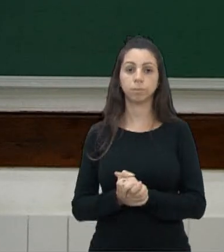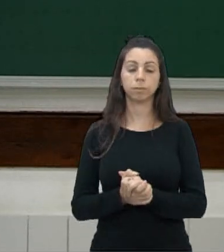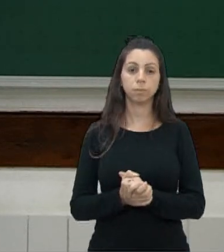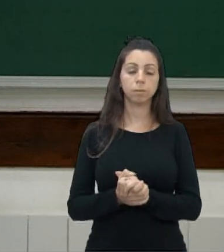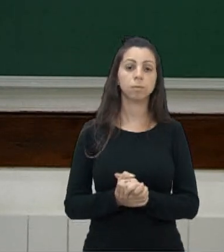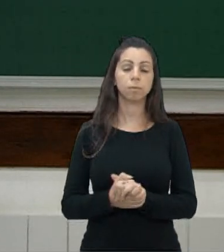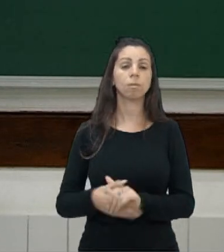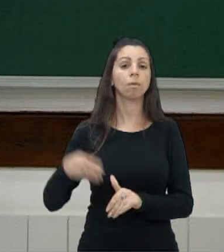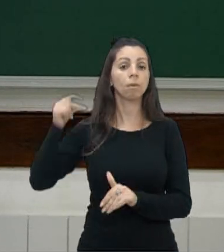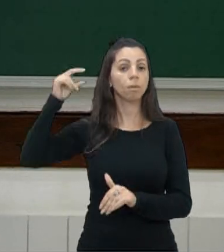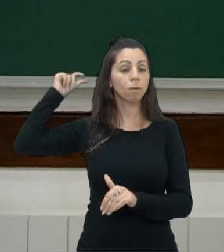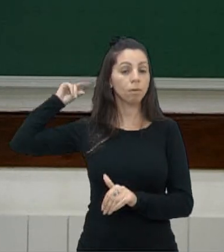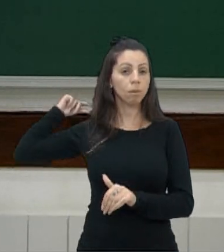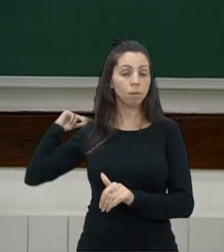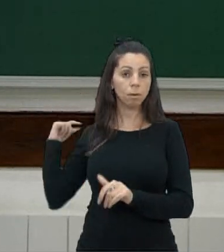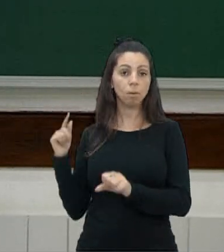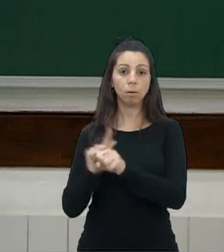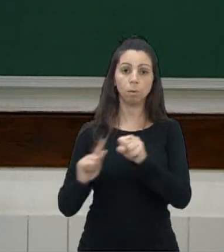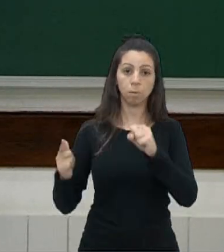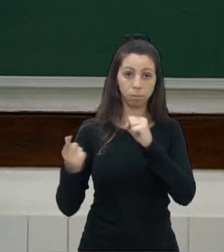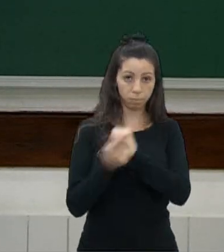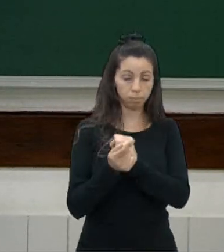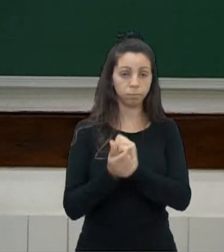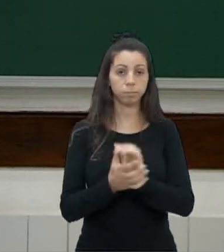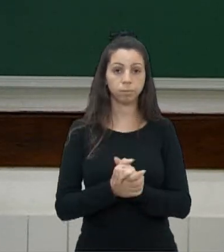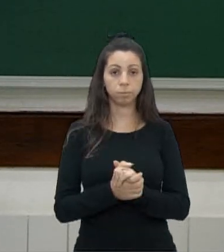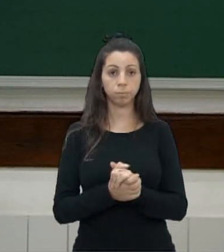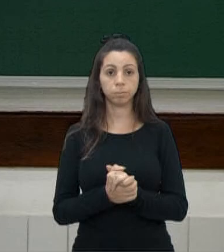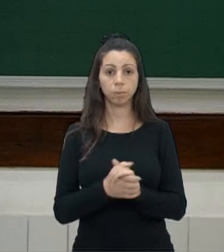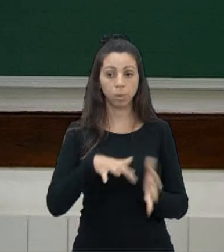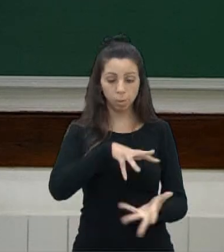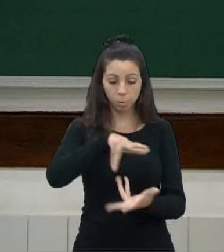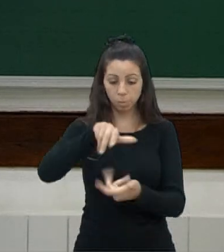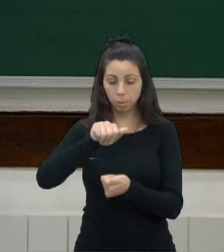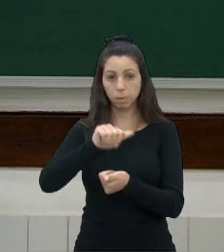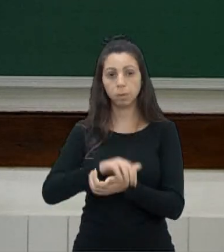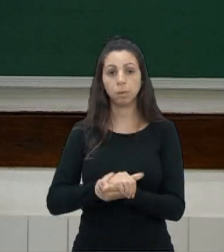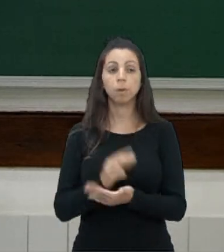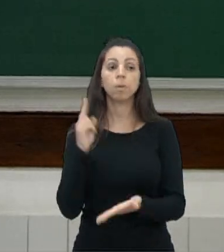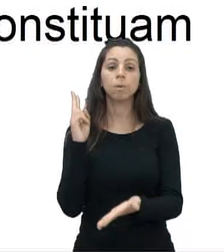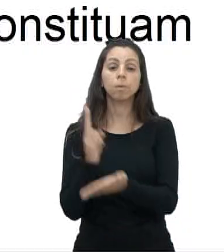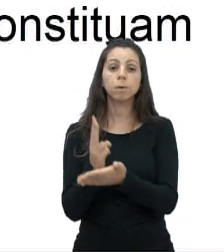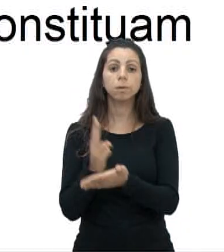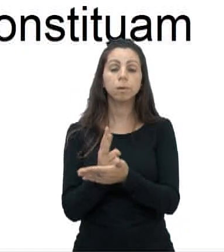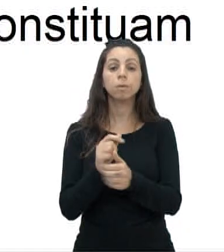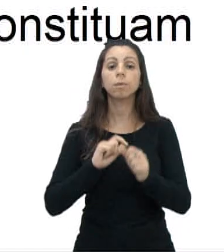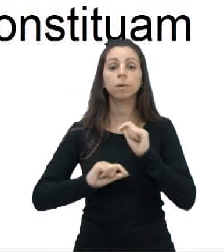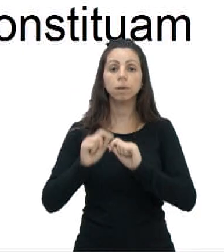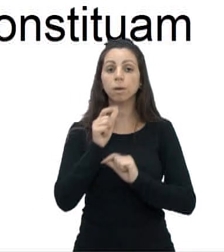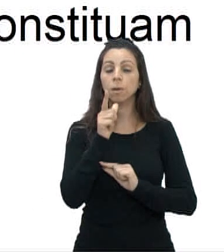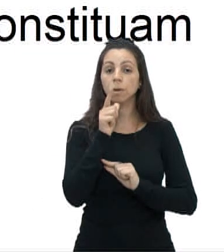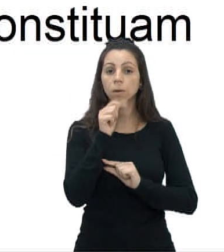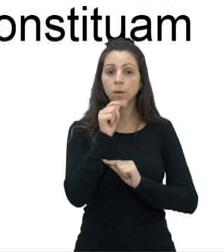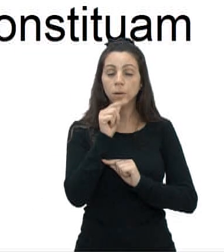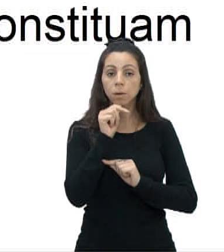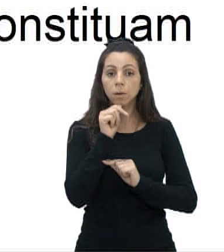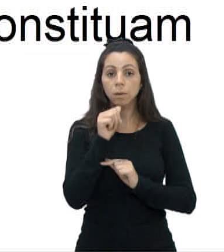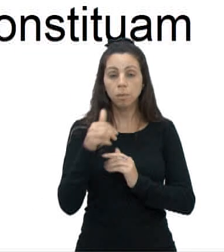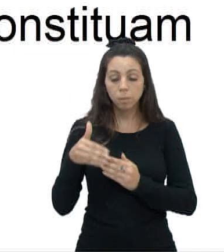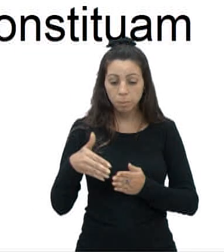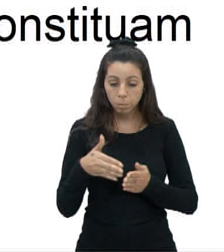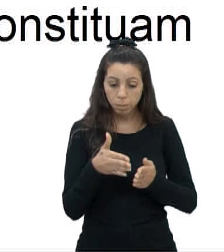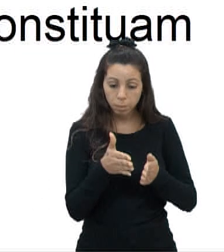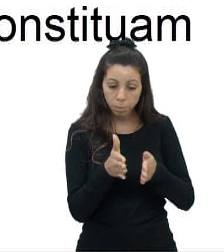mais antigas que nós temos no nosso planeta. Dando continuidade, nós vamos ver aqui as bacias sedimentares, que são